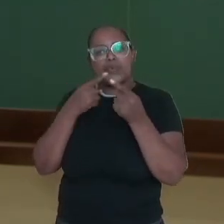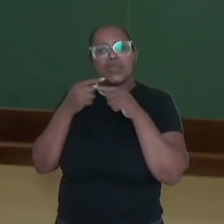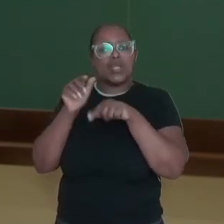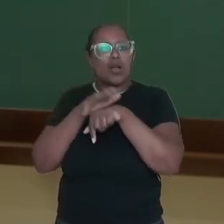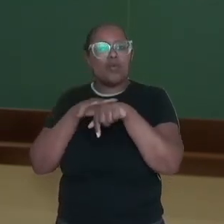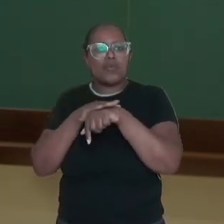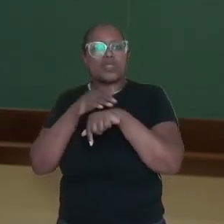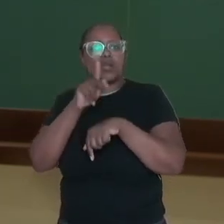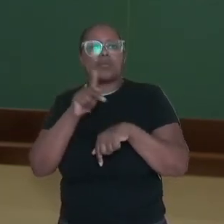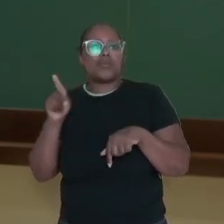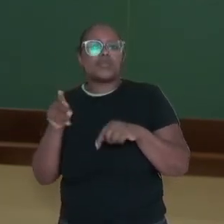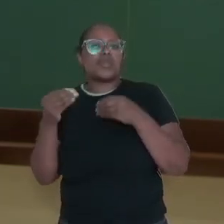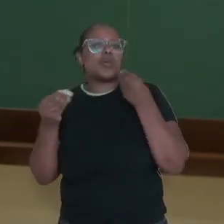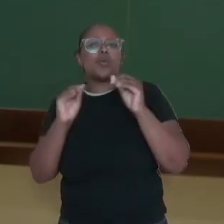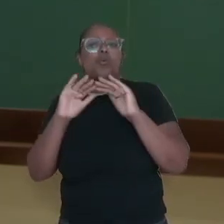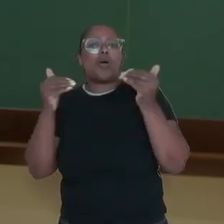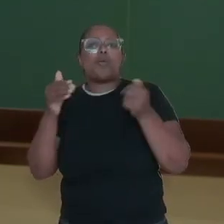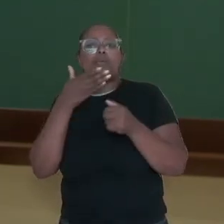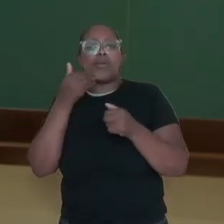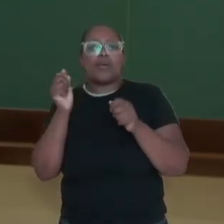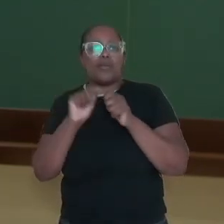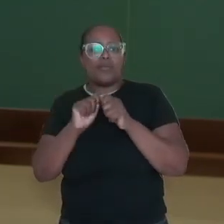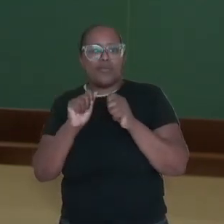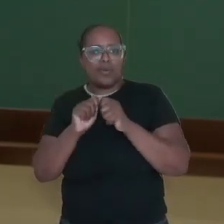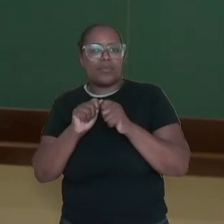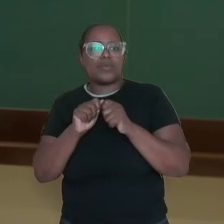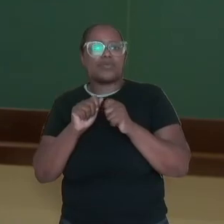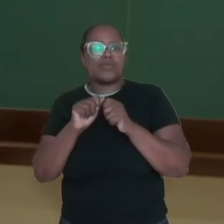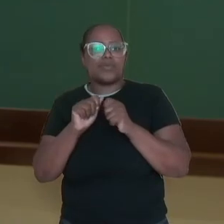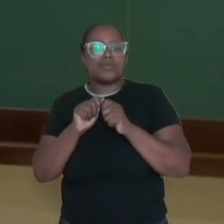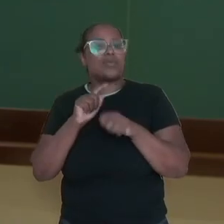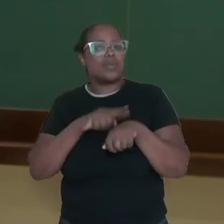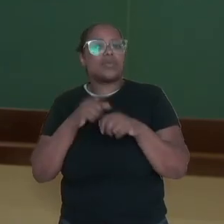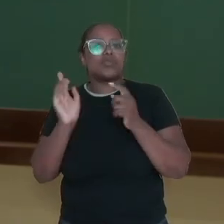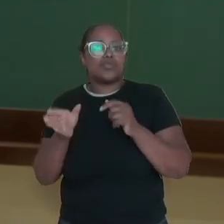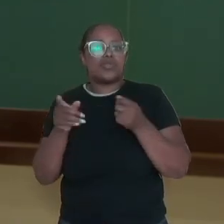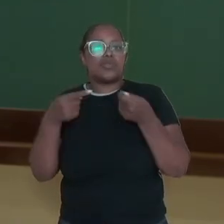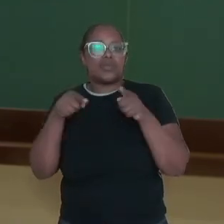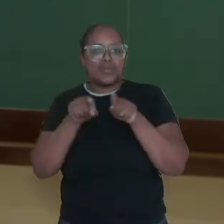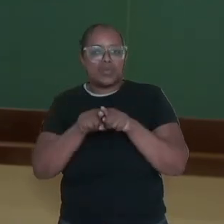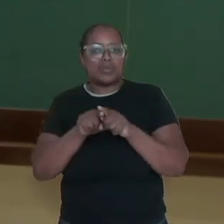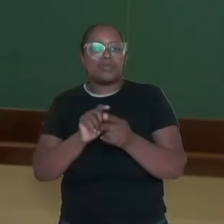que vai ser a melhor forma de desenvolver, tá bom? Tempinho para vocês, a gente volta logo.